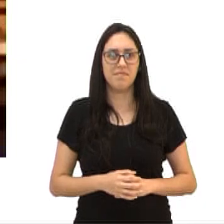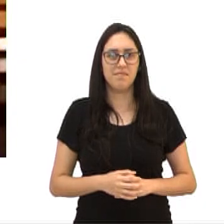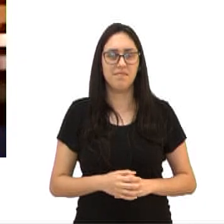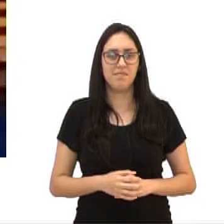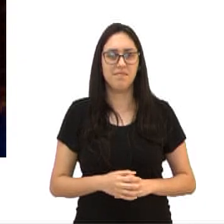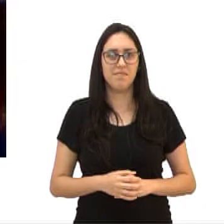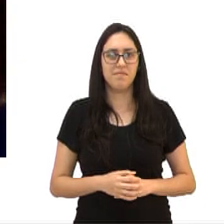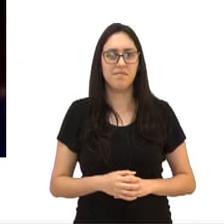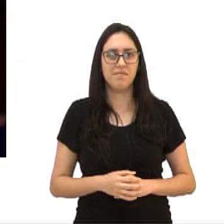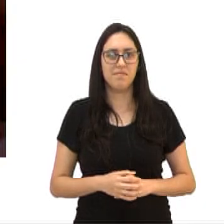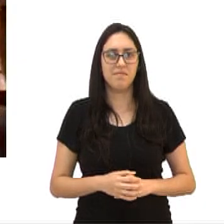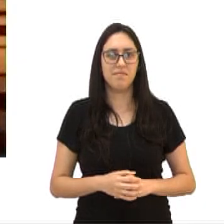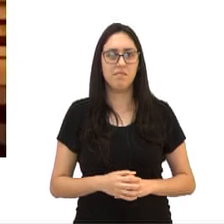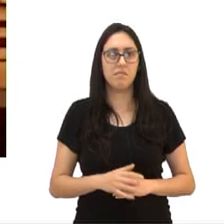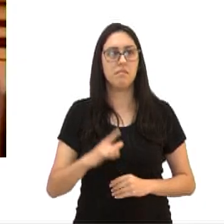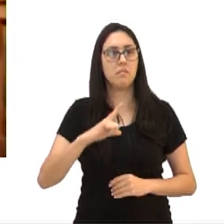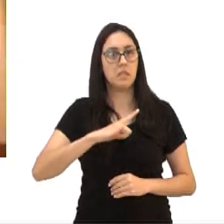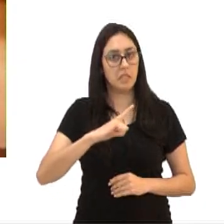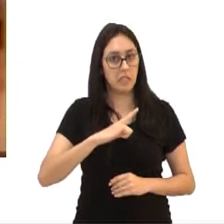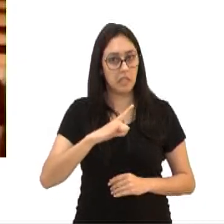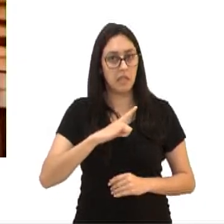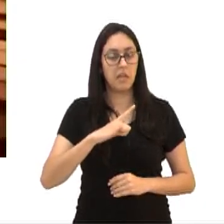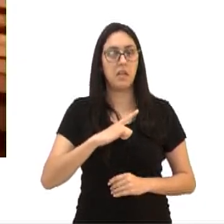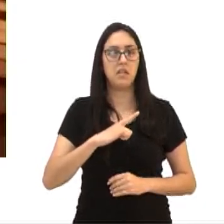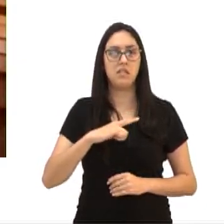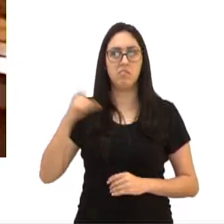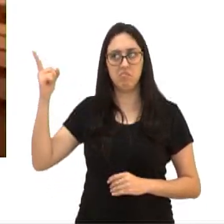Como ven, son muchas personas que pueden